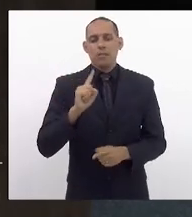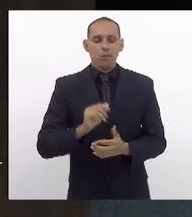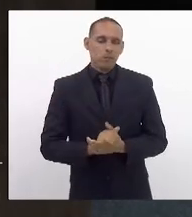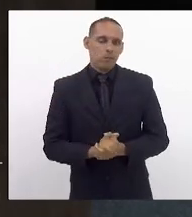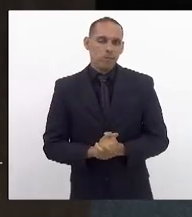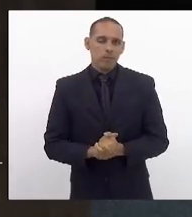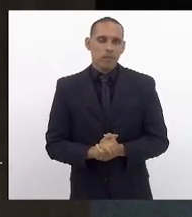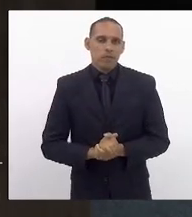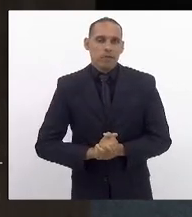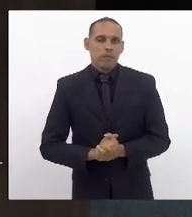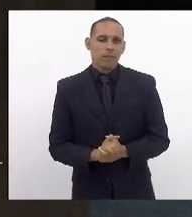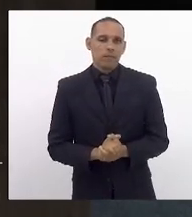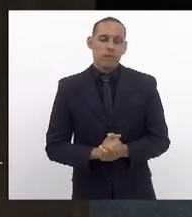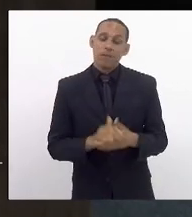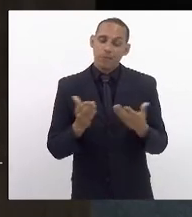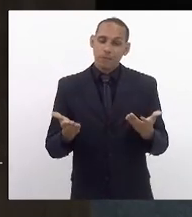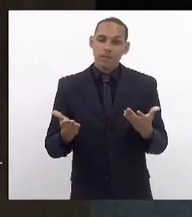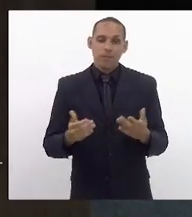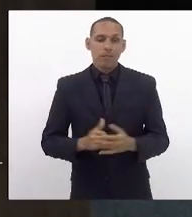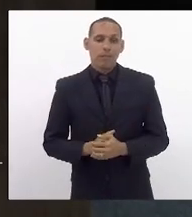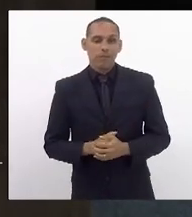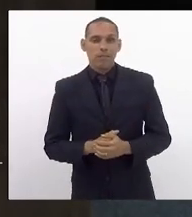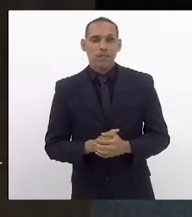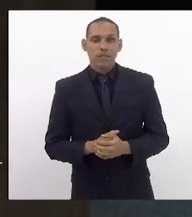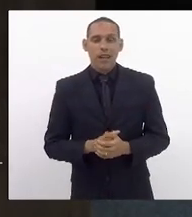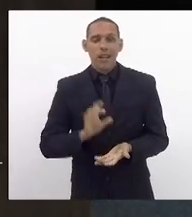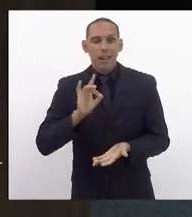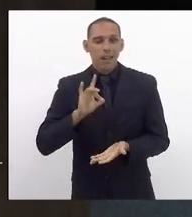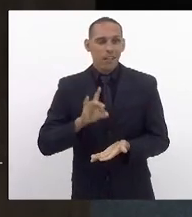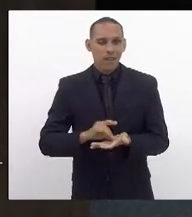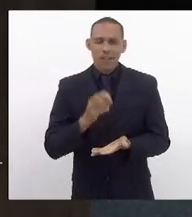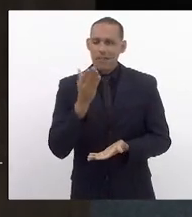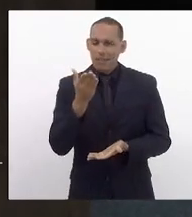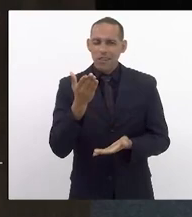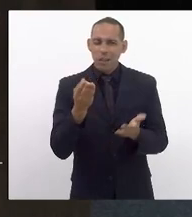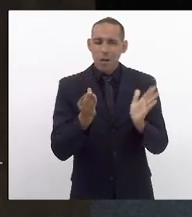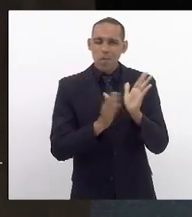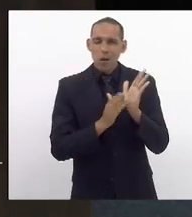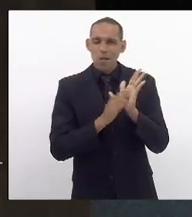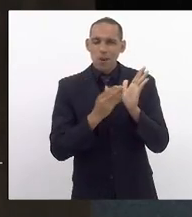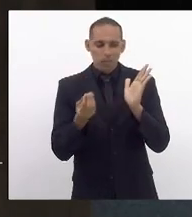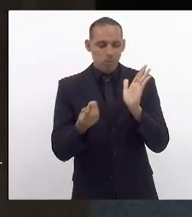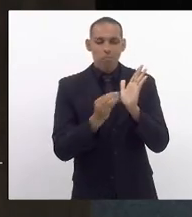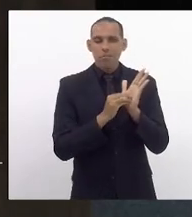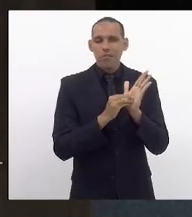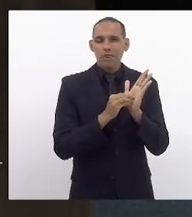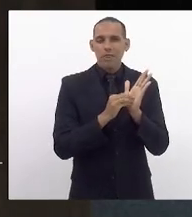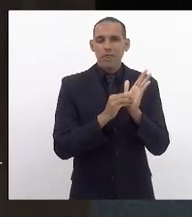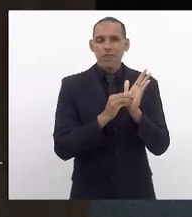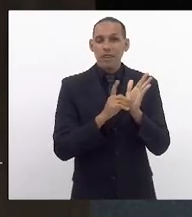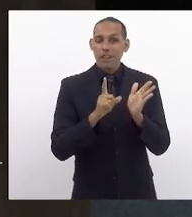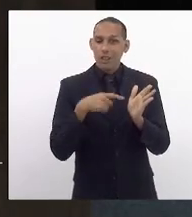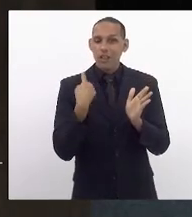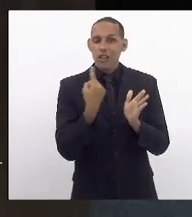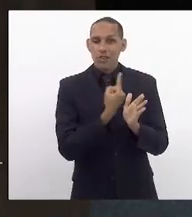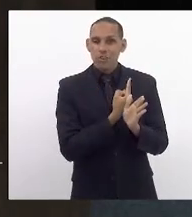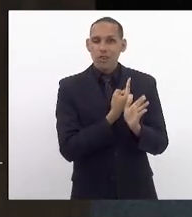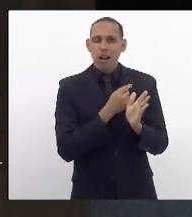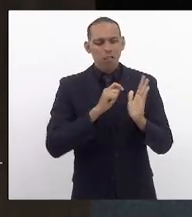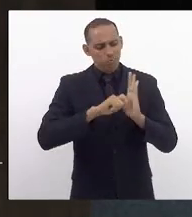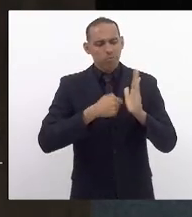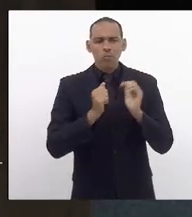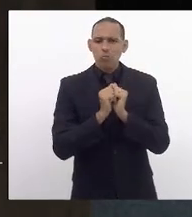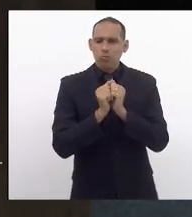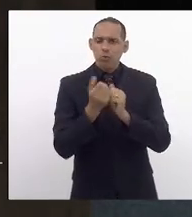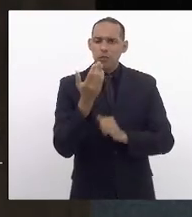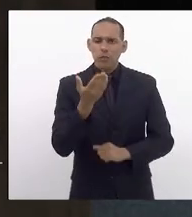pretéritos. Então, senhor presidente, na verdade, quando o senhor propõe essa matéria, e nós somos coautores com